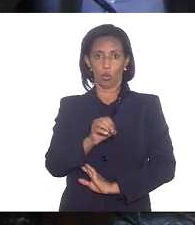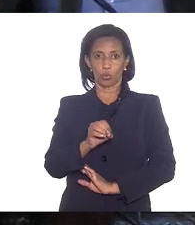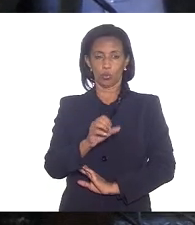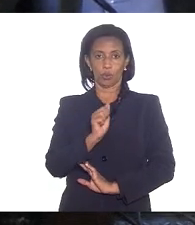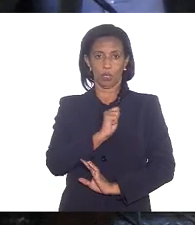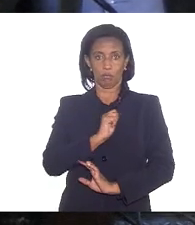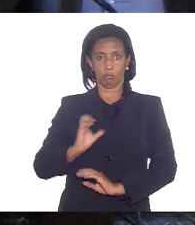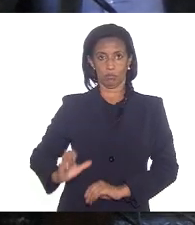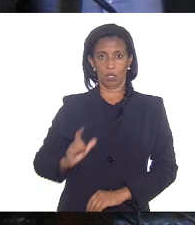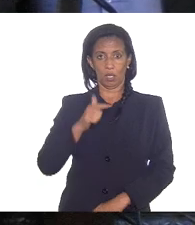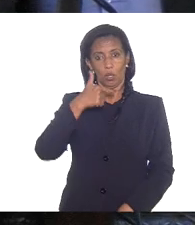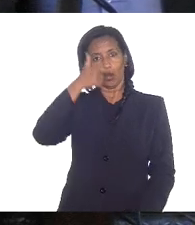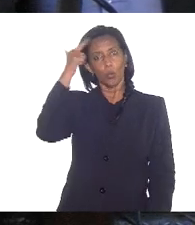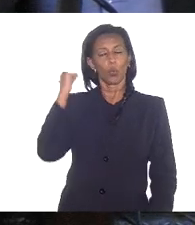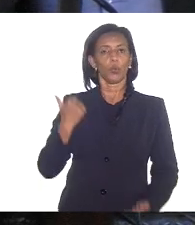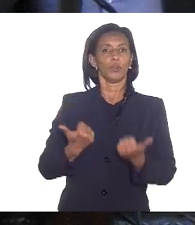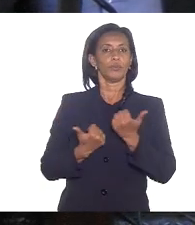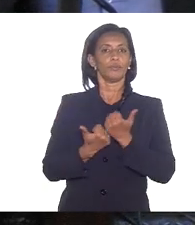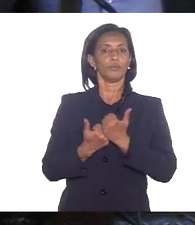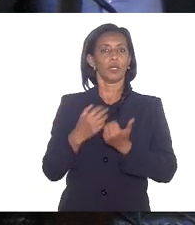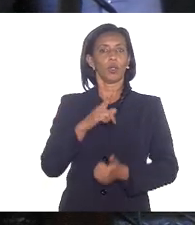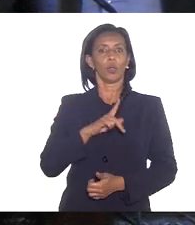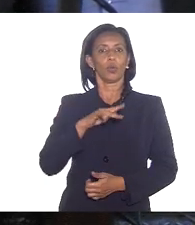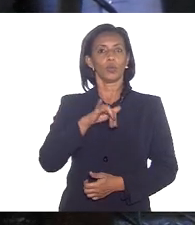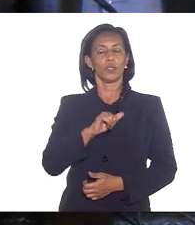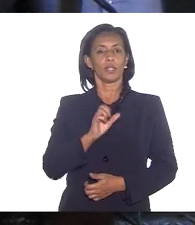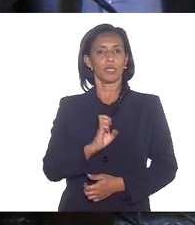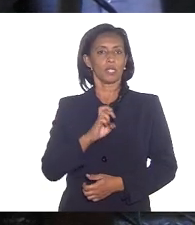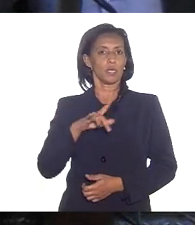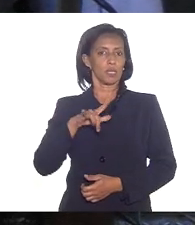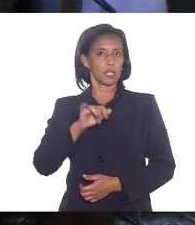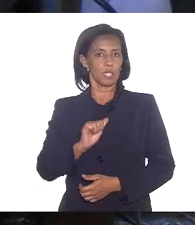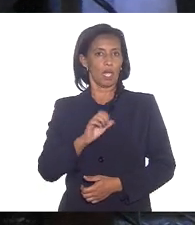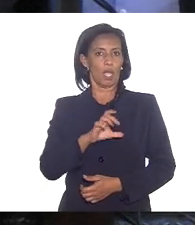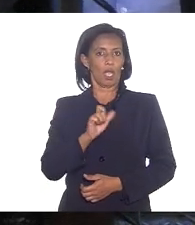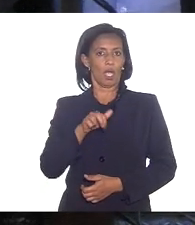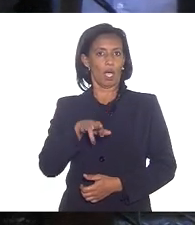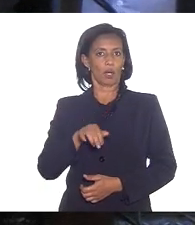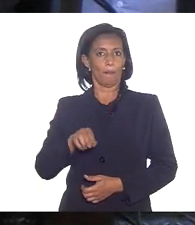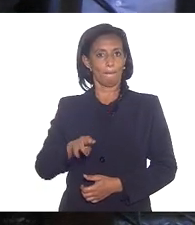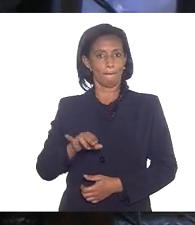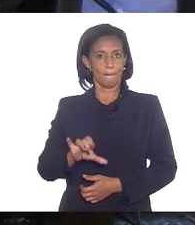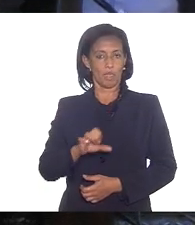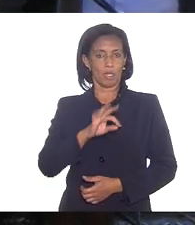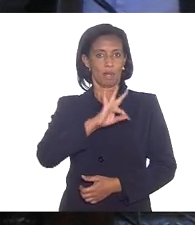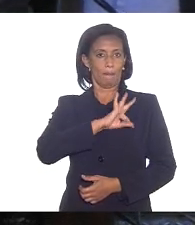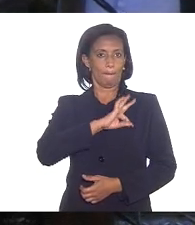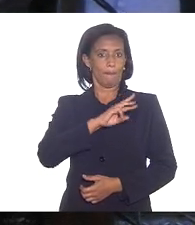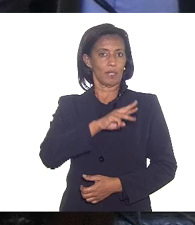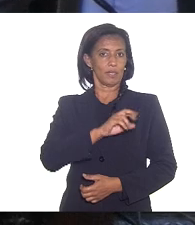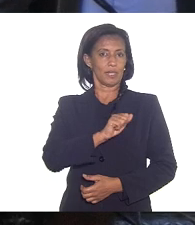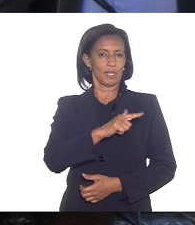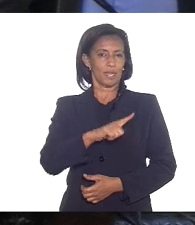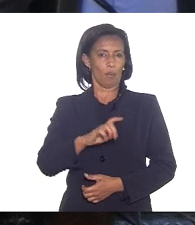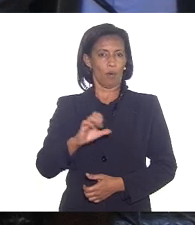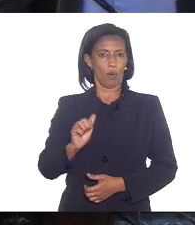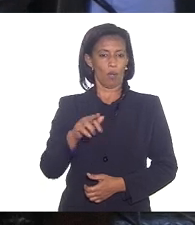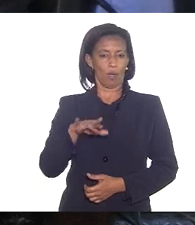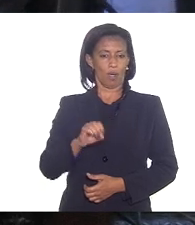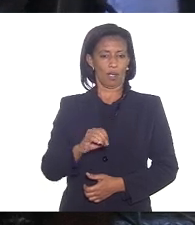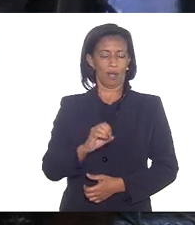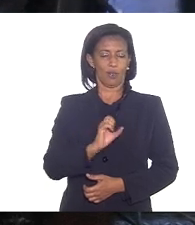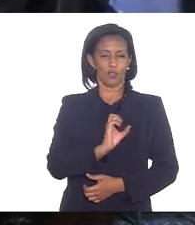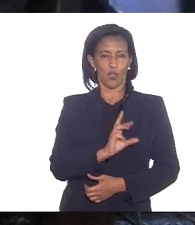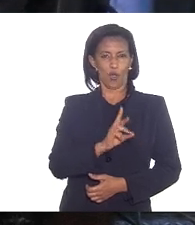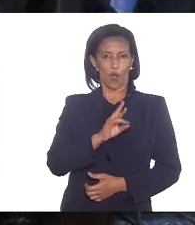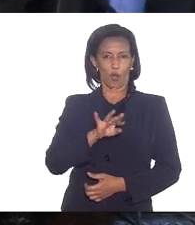deputados André Ceciliano spaulo Subtenente Bernardo a Lucinha Célia Jordão Carlos minc Marta Rocha Samuel Malafaia Carlos Macedo rosenverg Reis